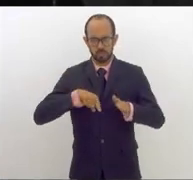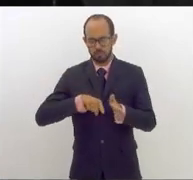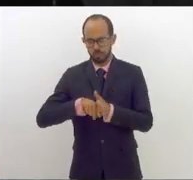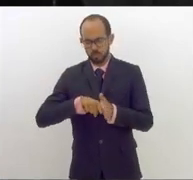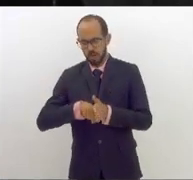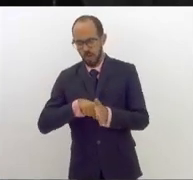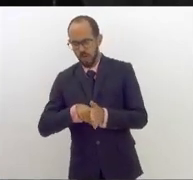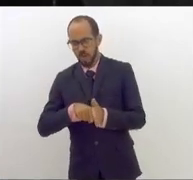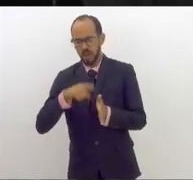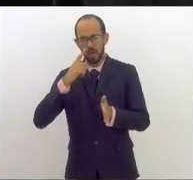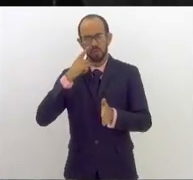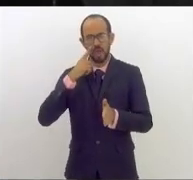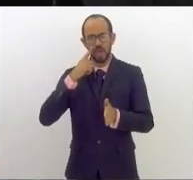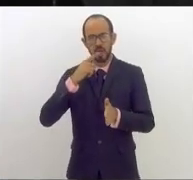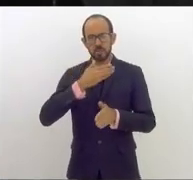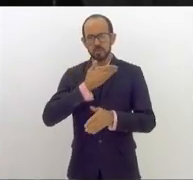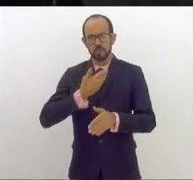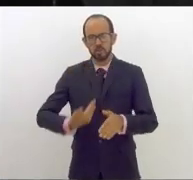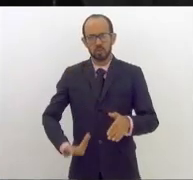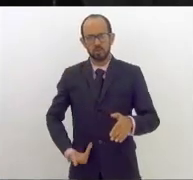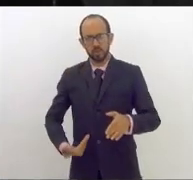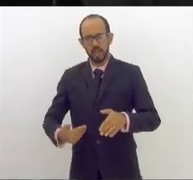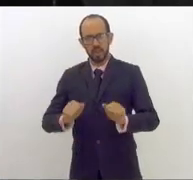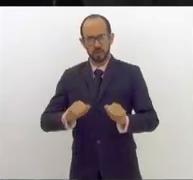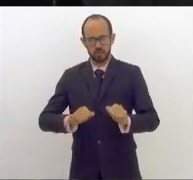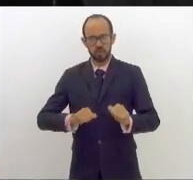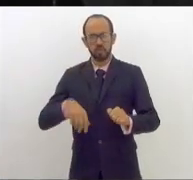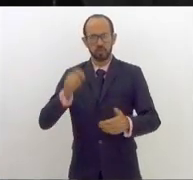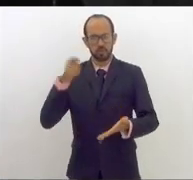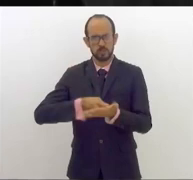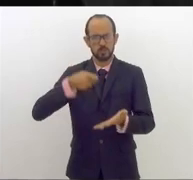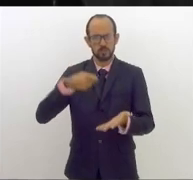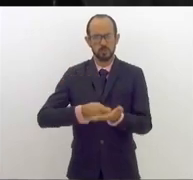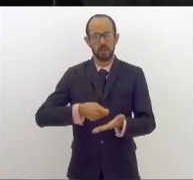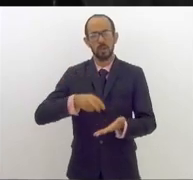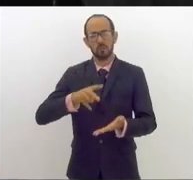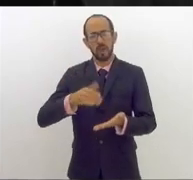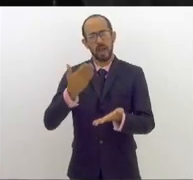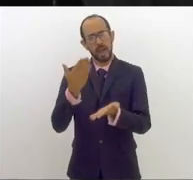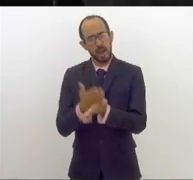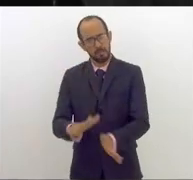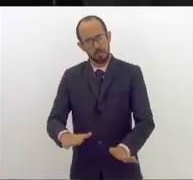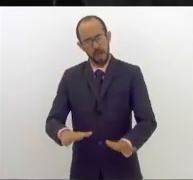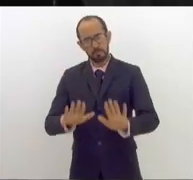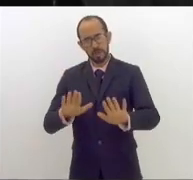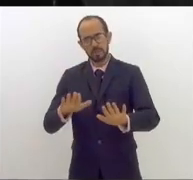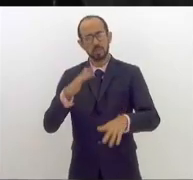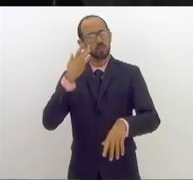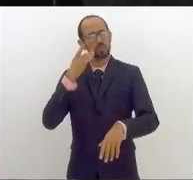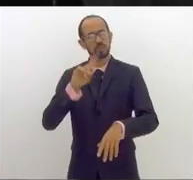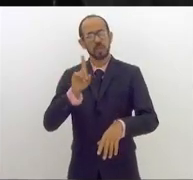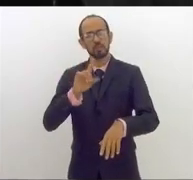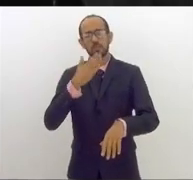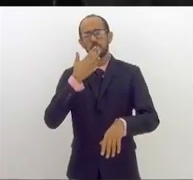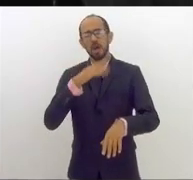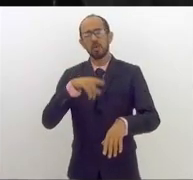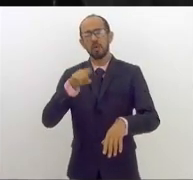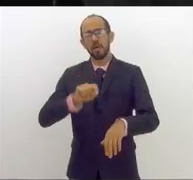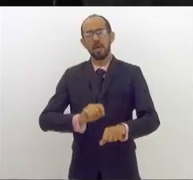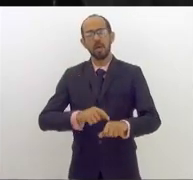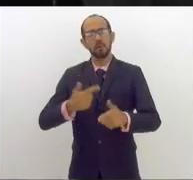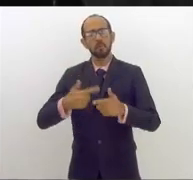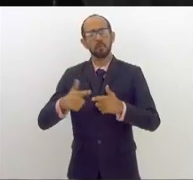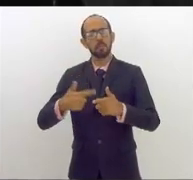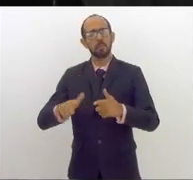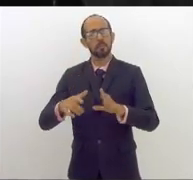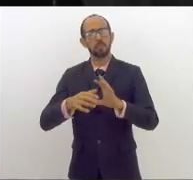governo de trevas autoritário vai acabar mas não sei qual será a situação do servidor até primeiro de Janeiro do ano que vem com o